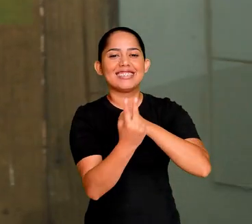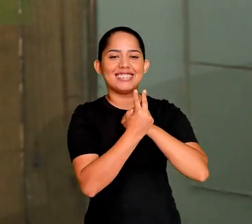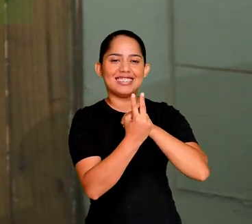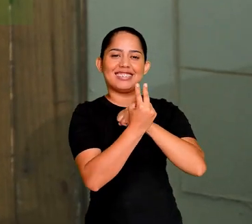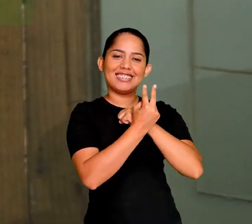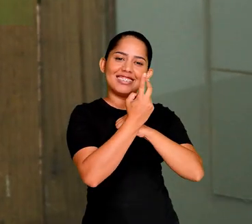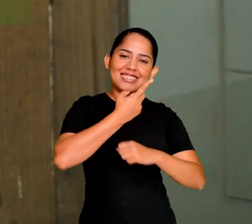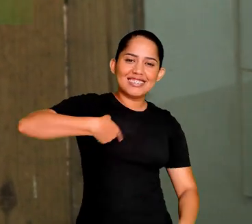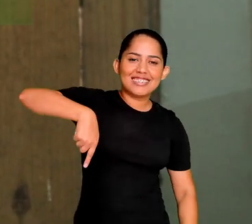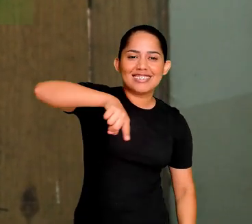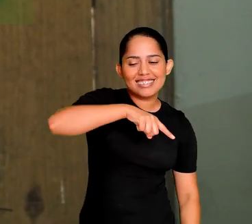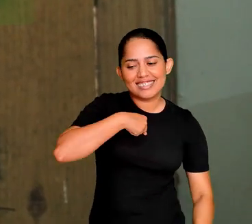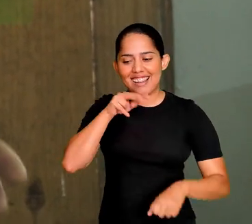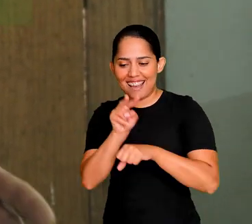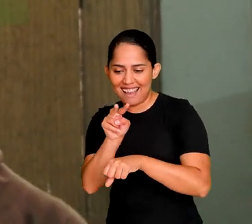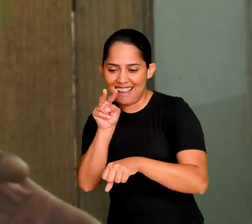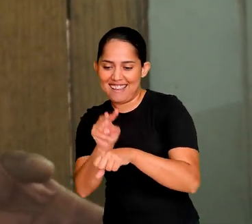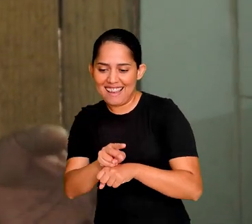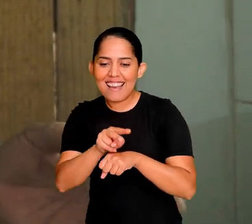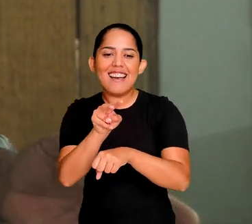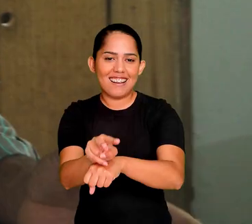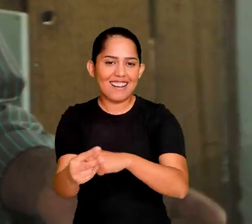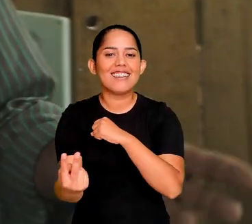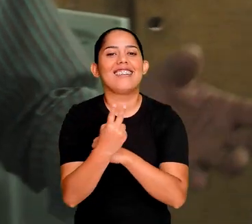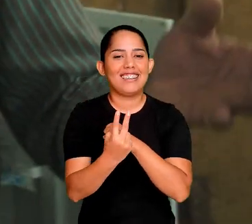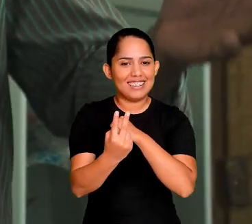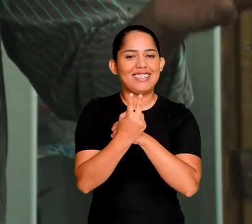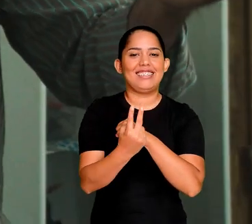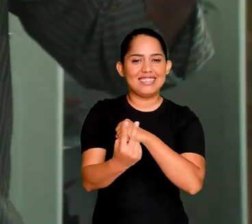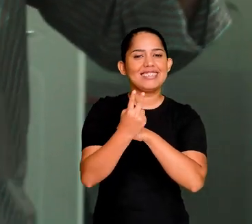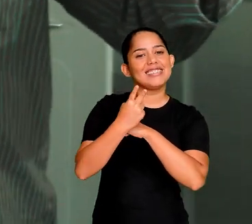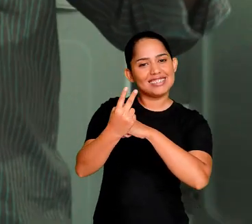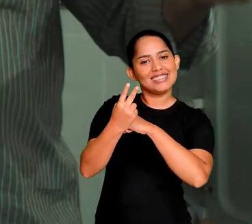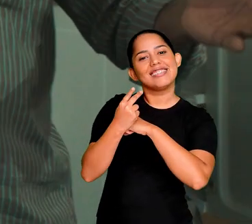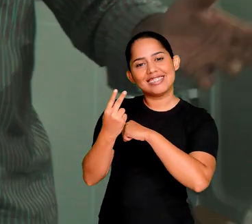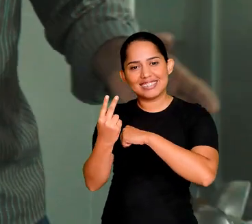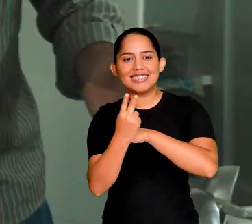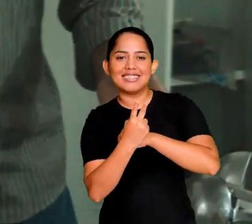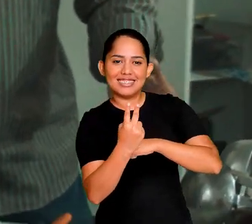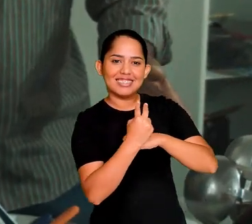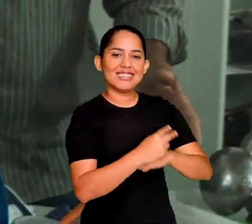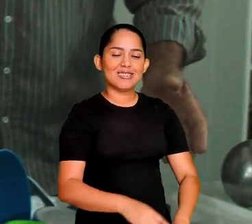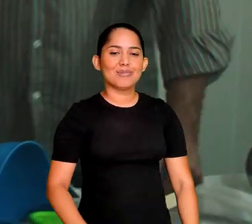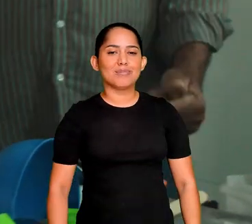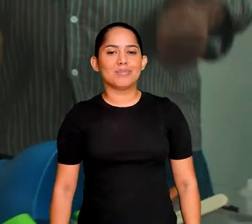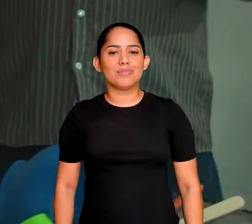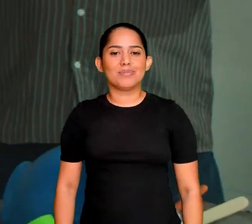ela cultiva a gente cultiva ela e ela cultiva a gente.